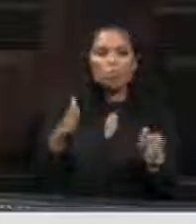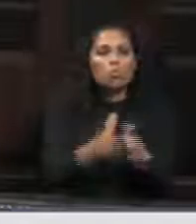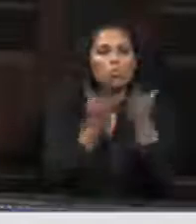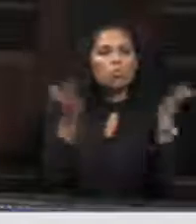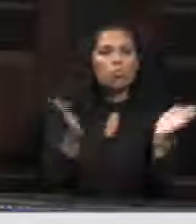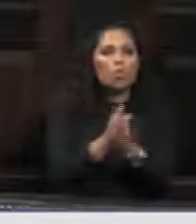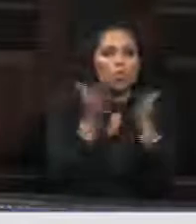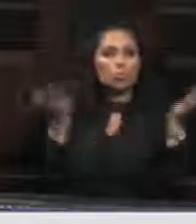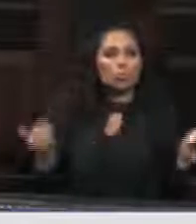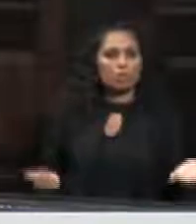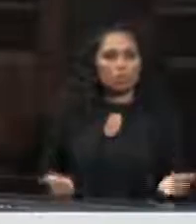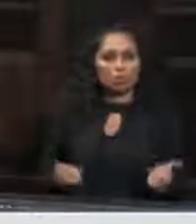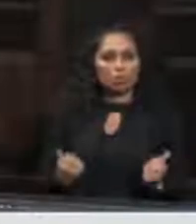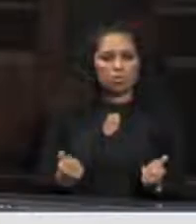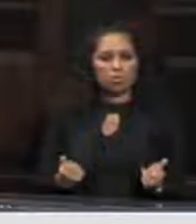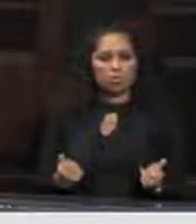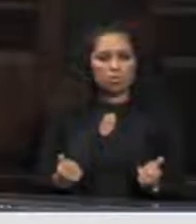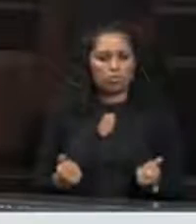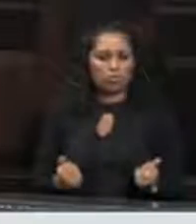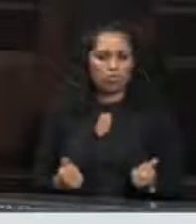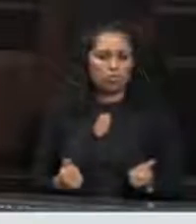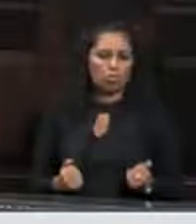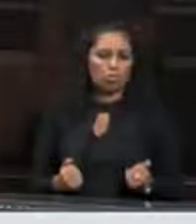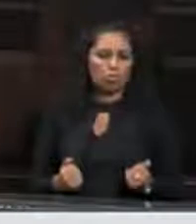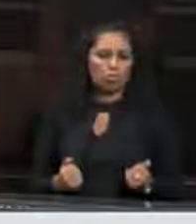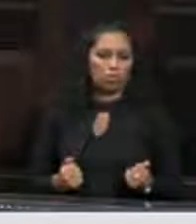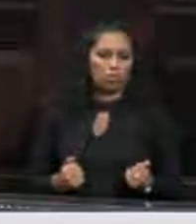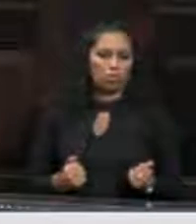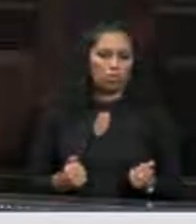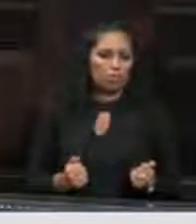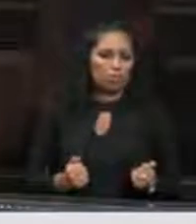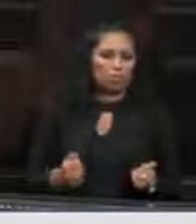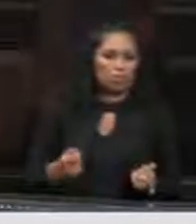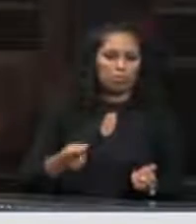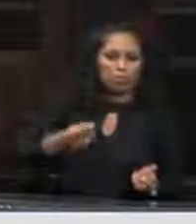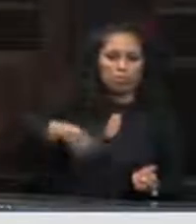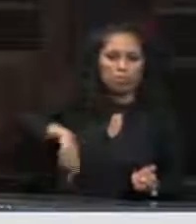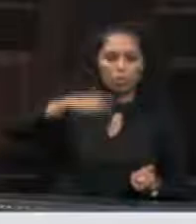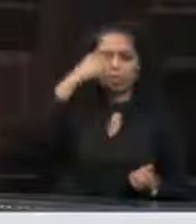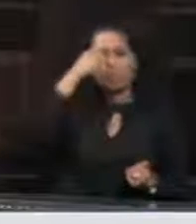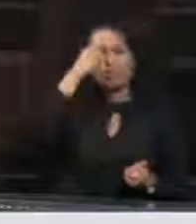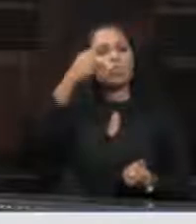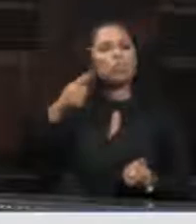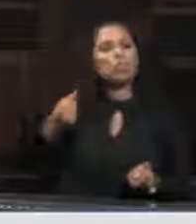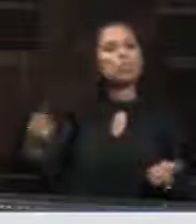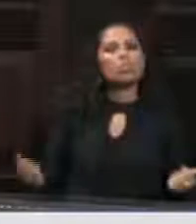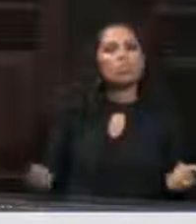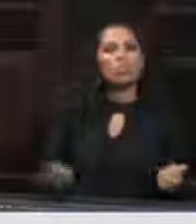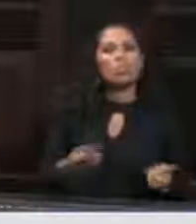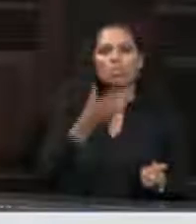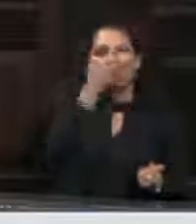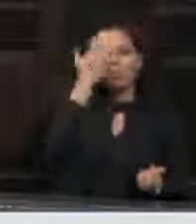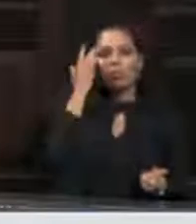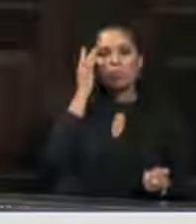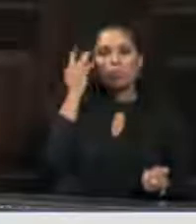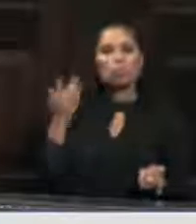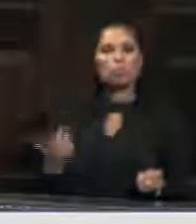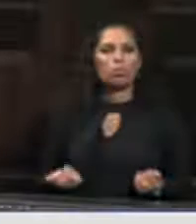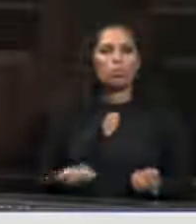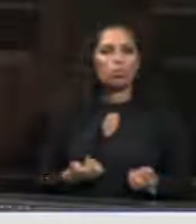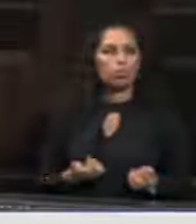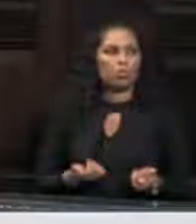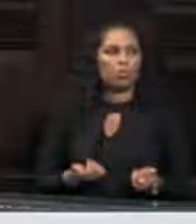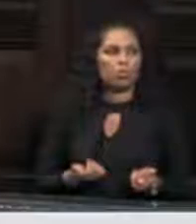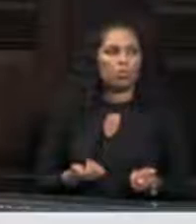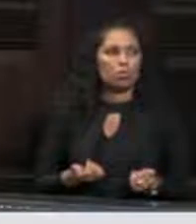aqueles mais simples, e simplesmente tentar retirar daí a condição para fazer com que a